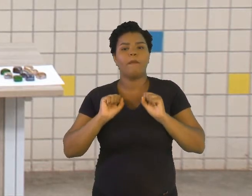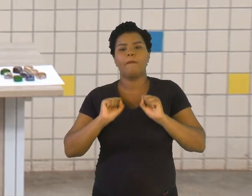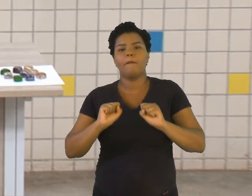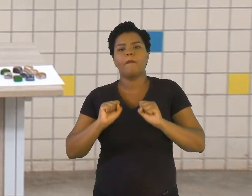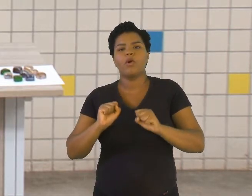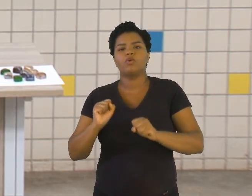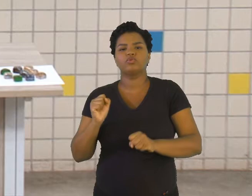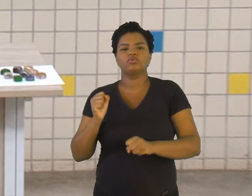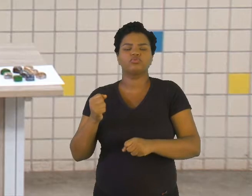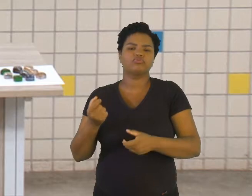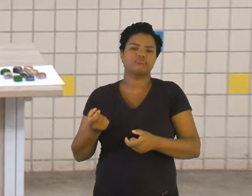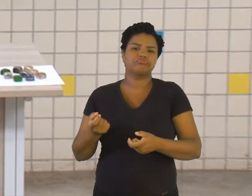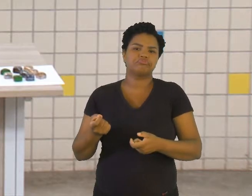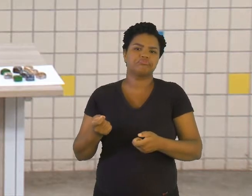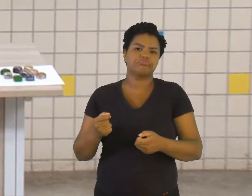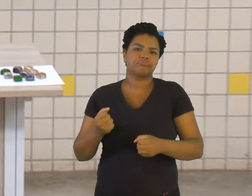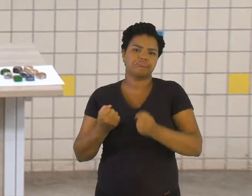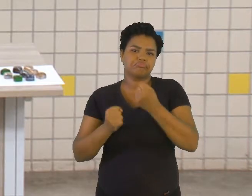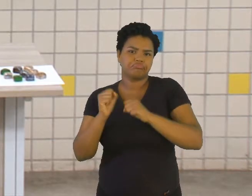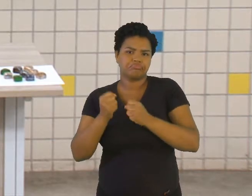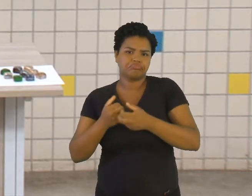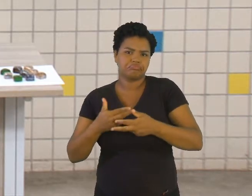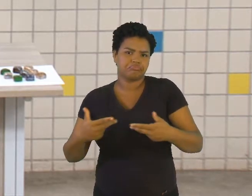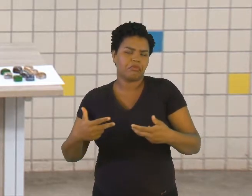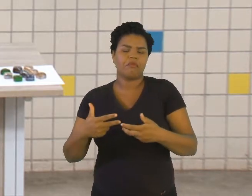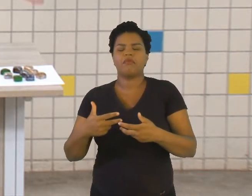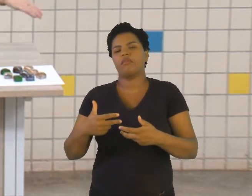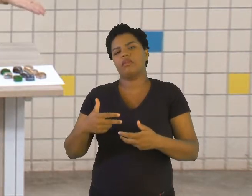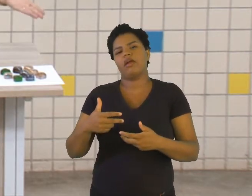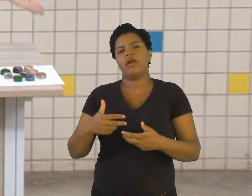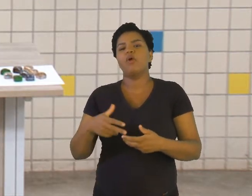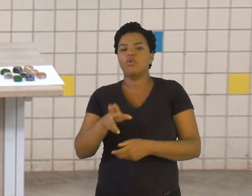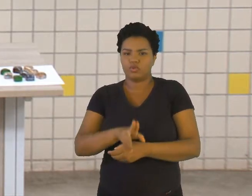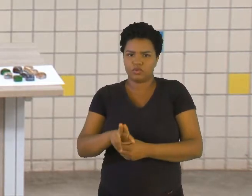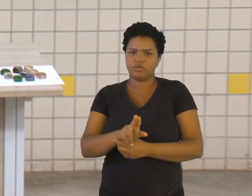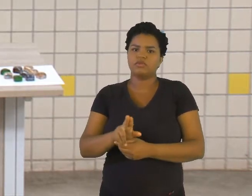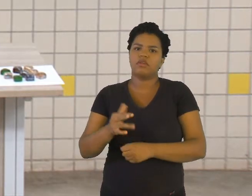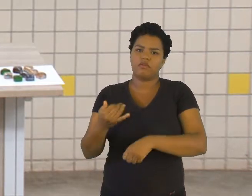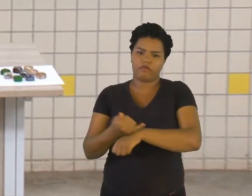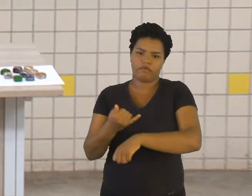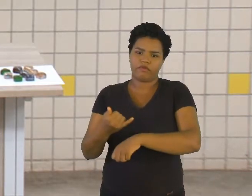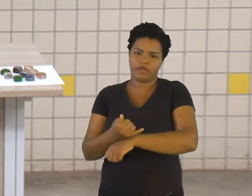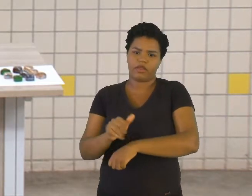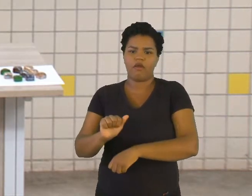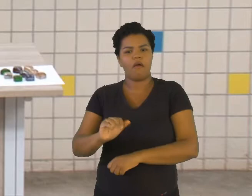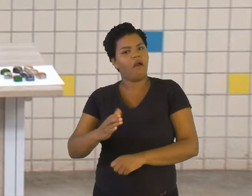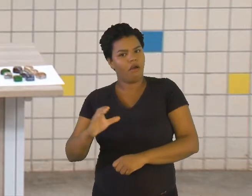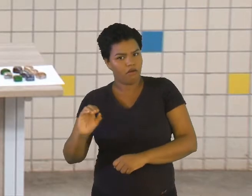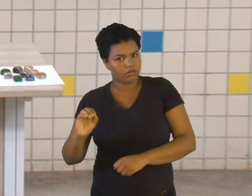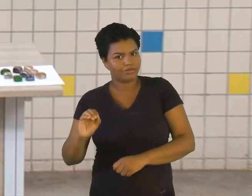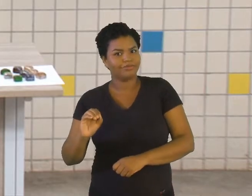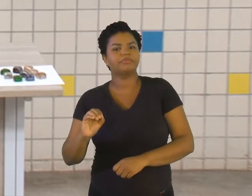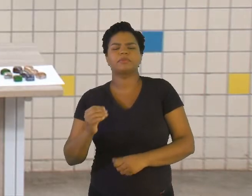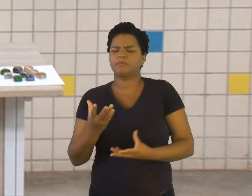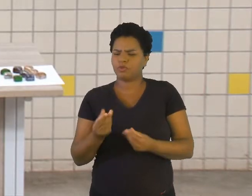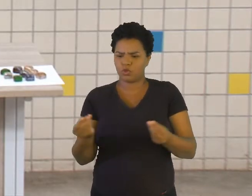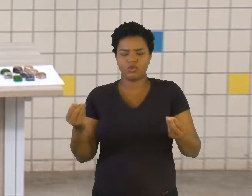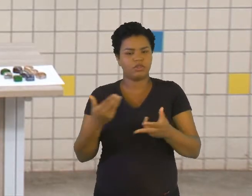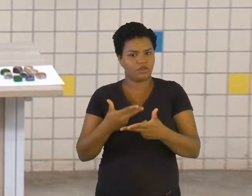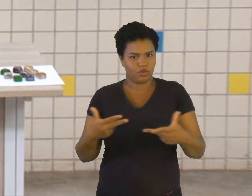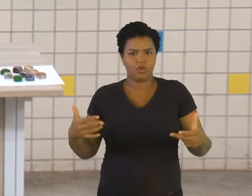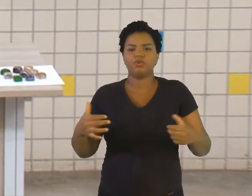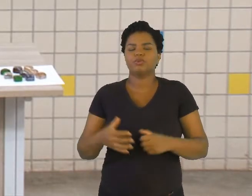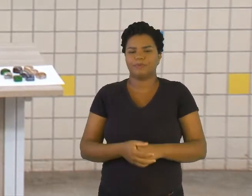confeccionar o quê? Várias coisas com o uso do ferro ao aço. Muitas coisas,